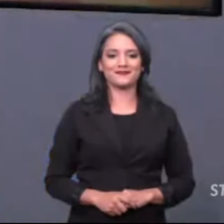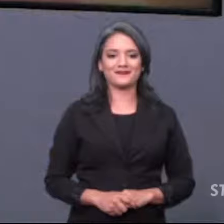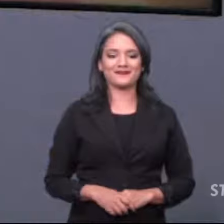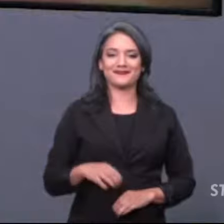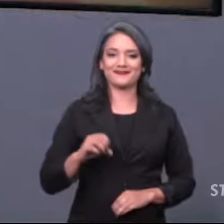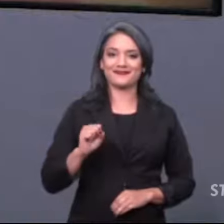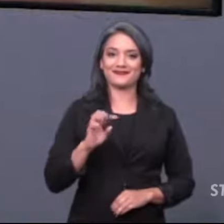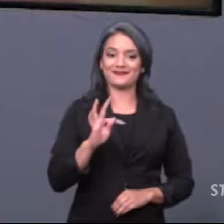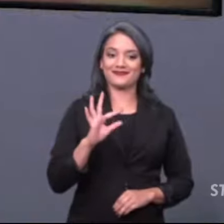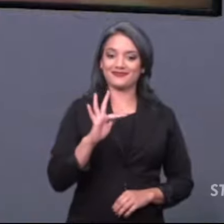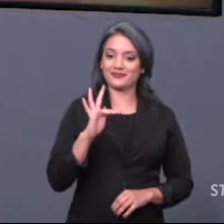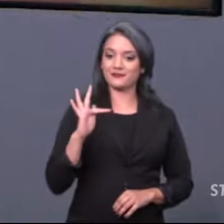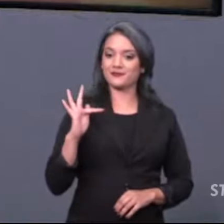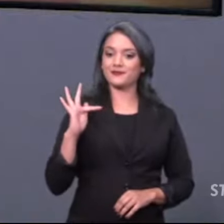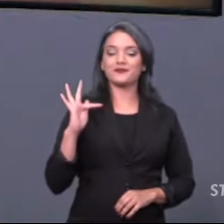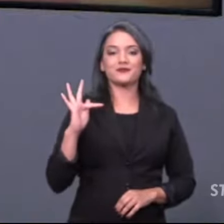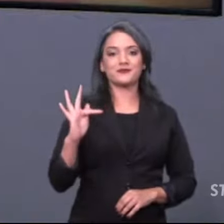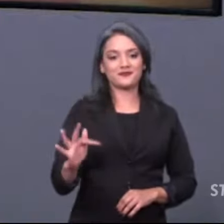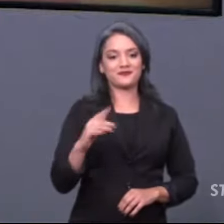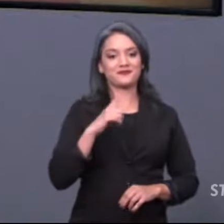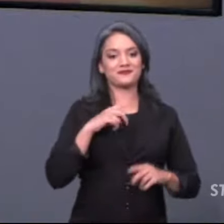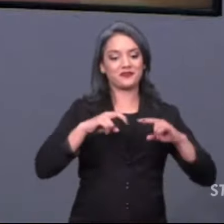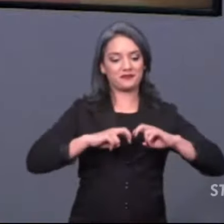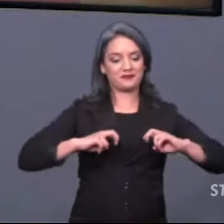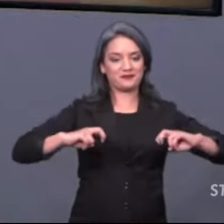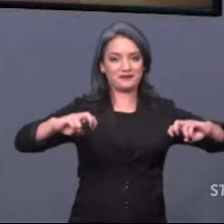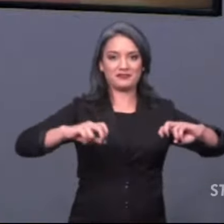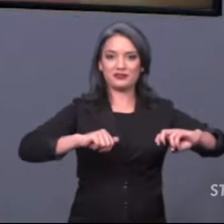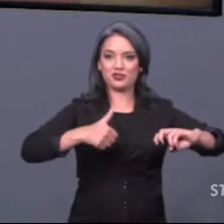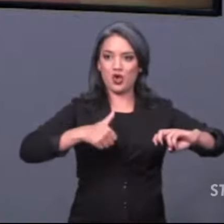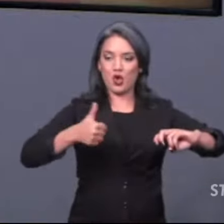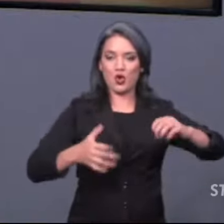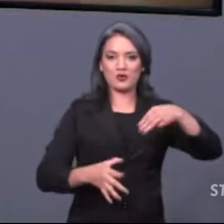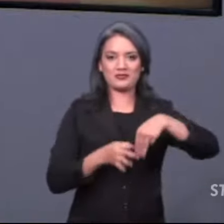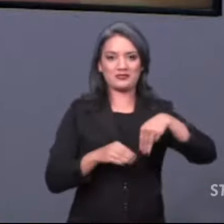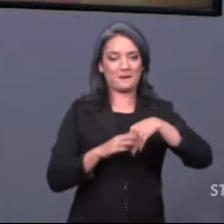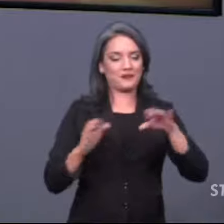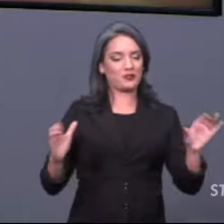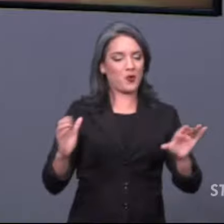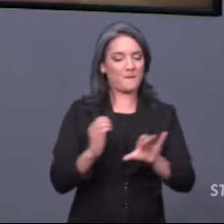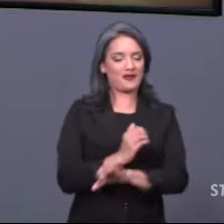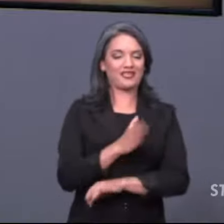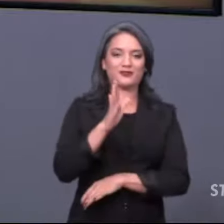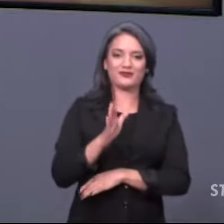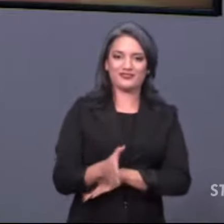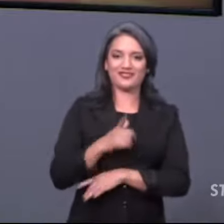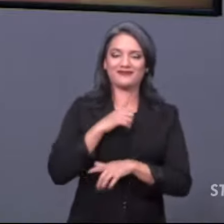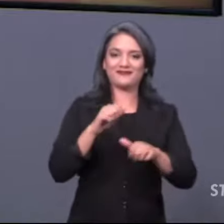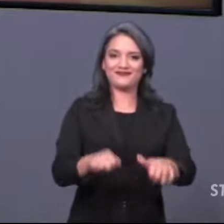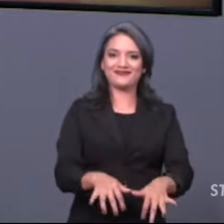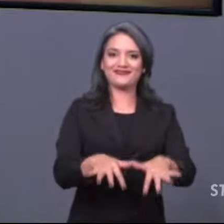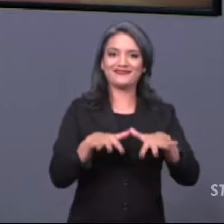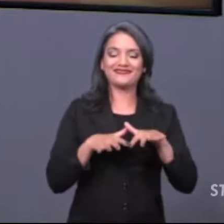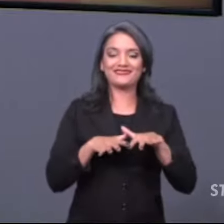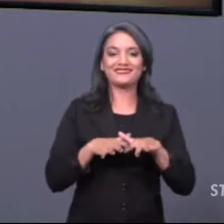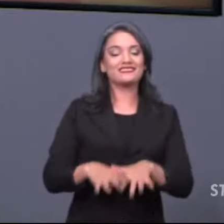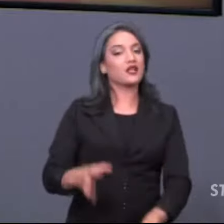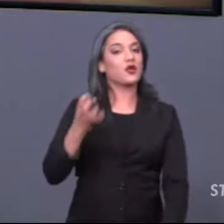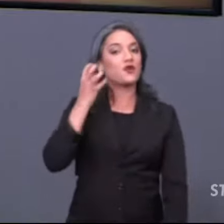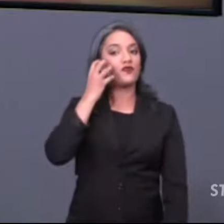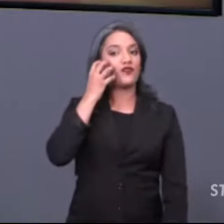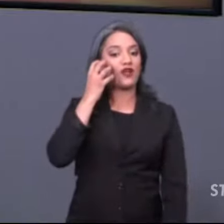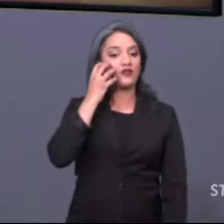Supremo Tribunal Federal com a sua composição completa novamente, 11 ministros integrando o plenário. Flávio Dino é o de